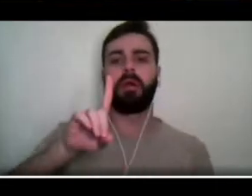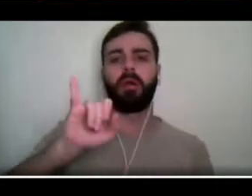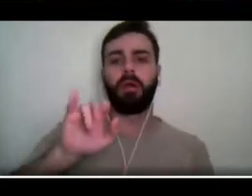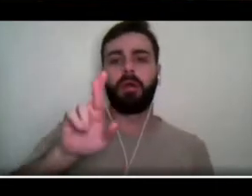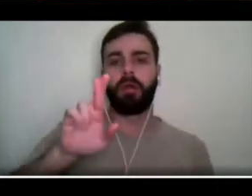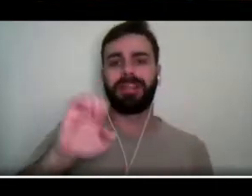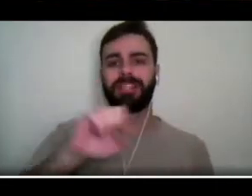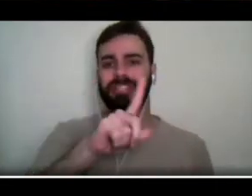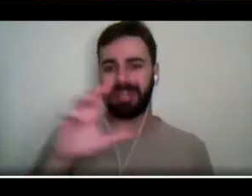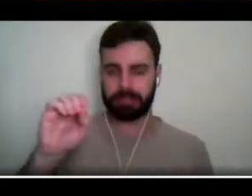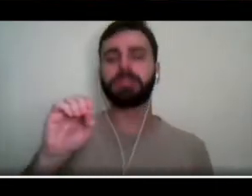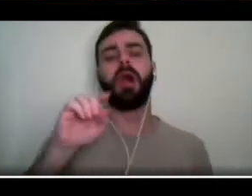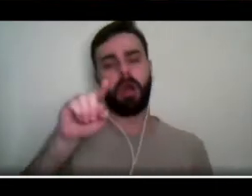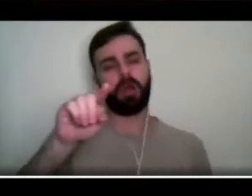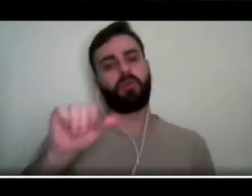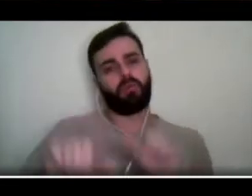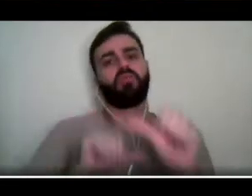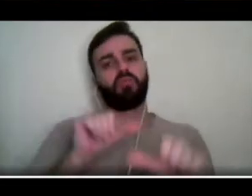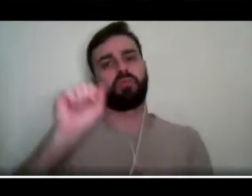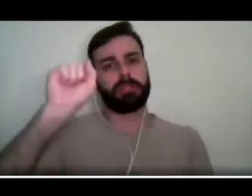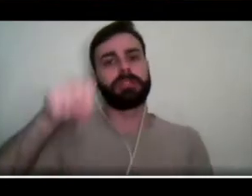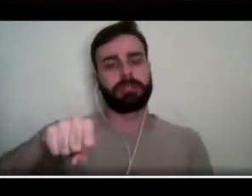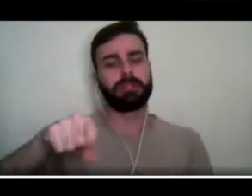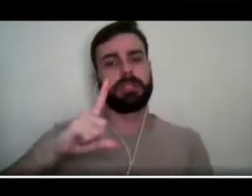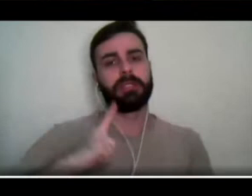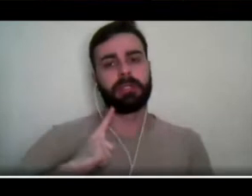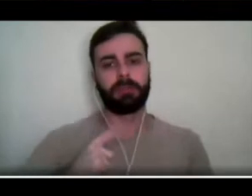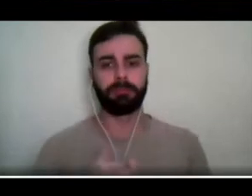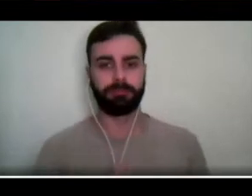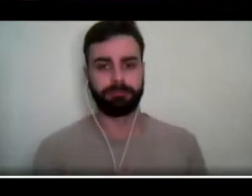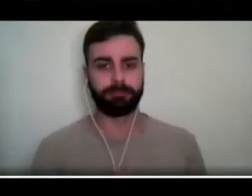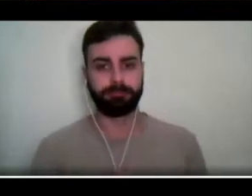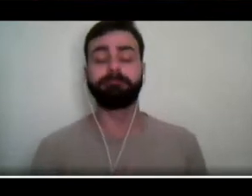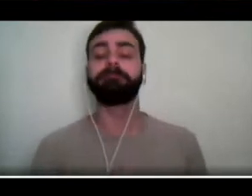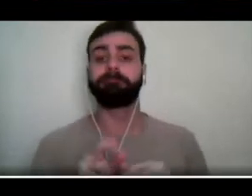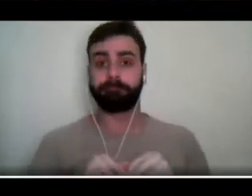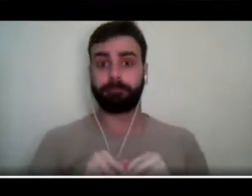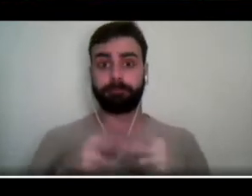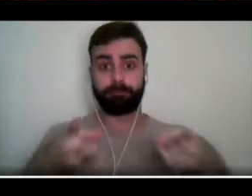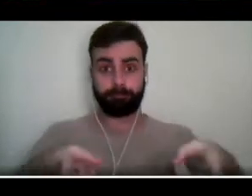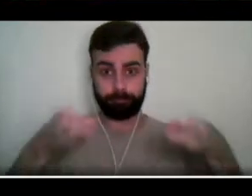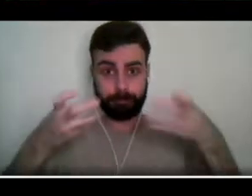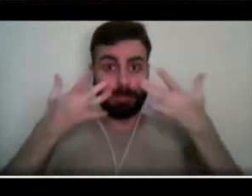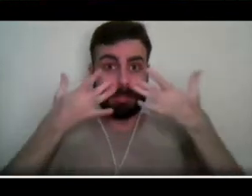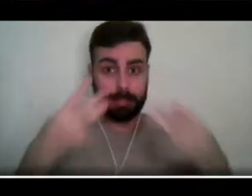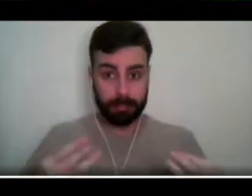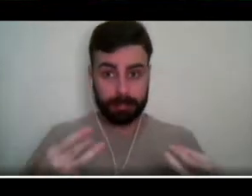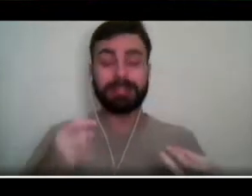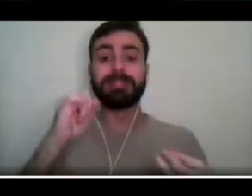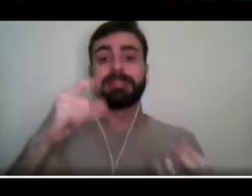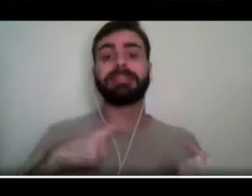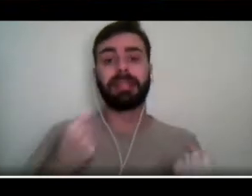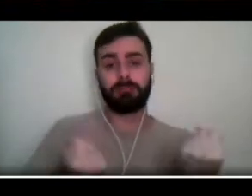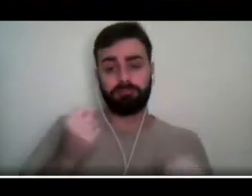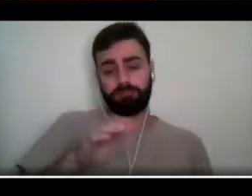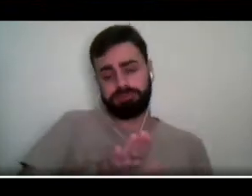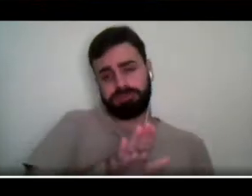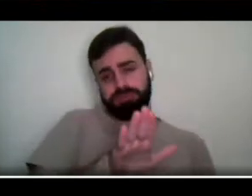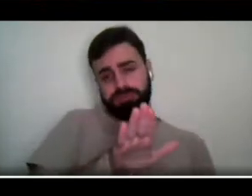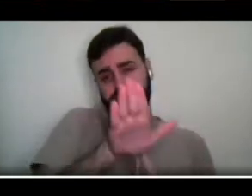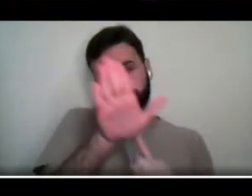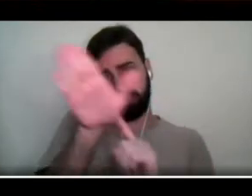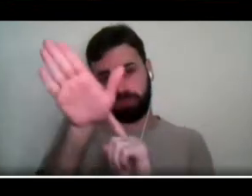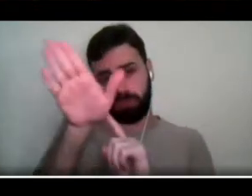Você muda a direção da velocidade. Então, observe, então, que todo movimento curvo, que faz uma